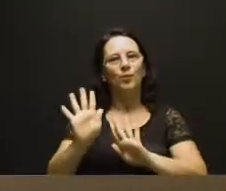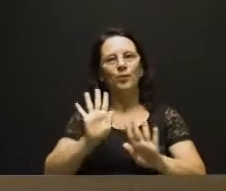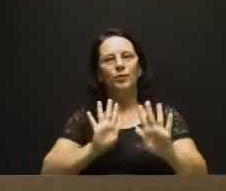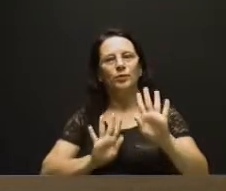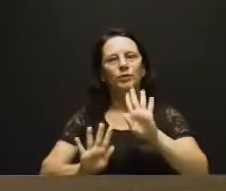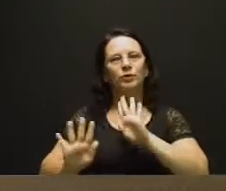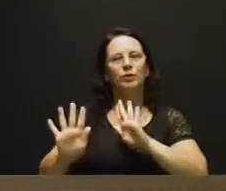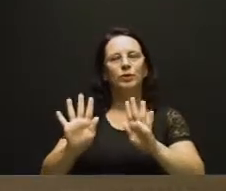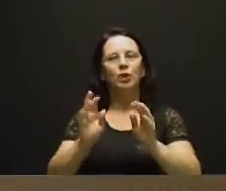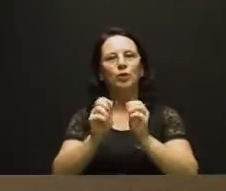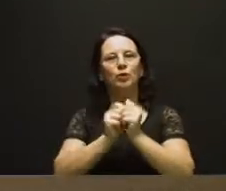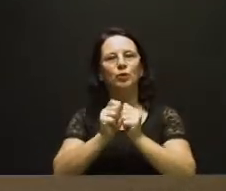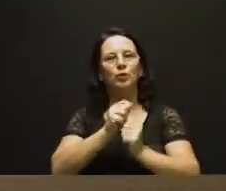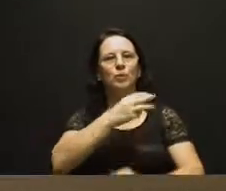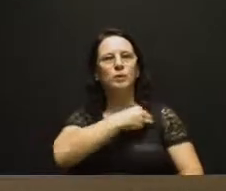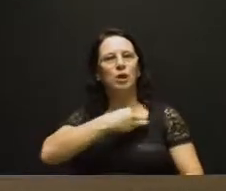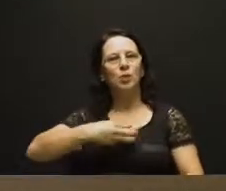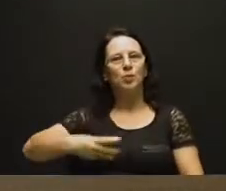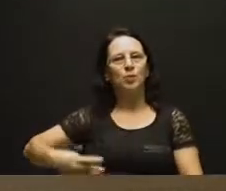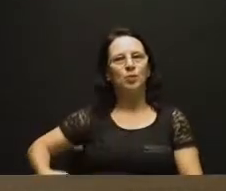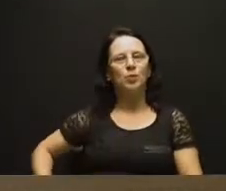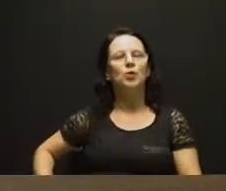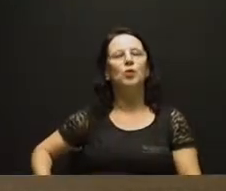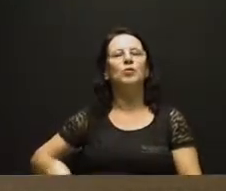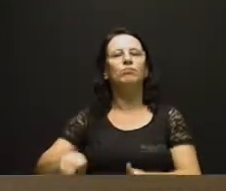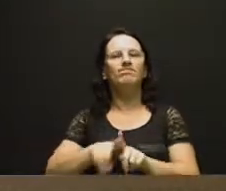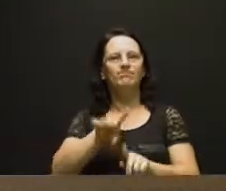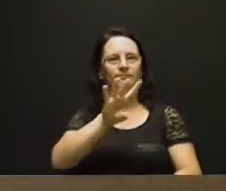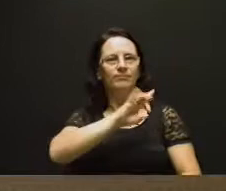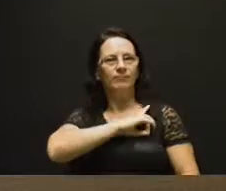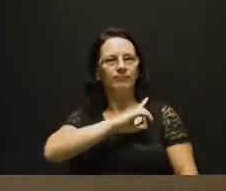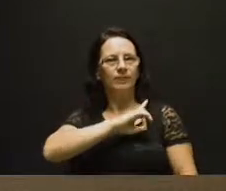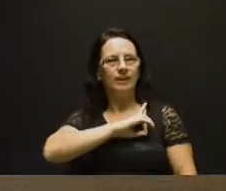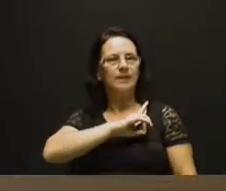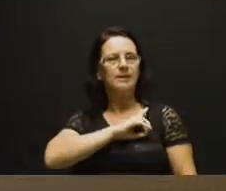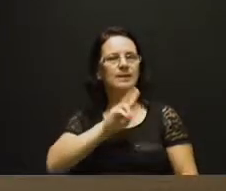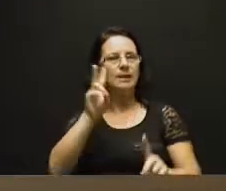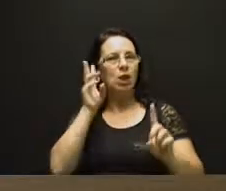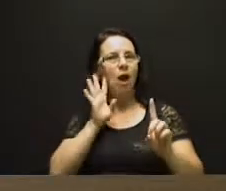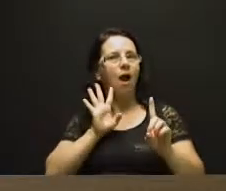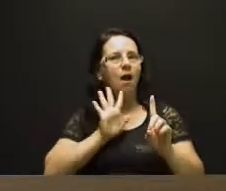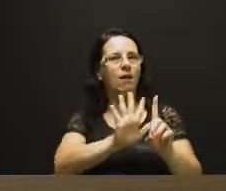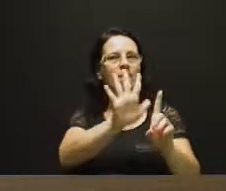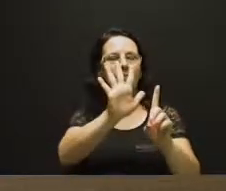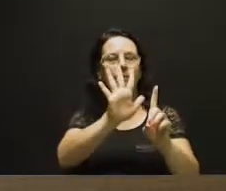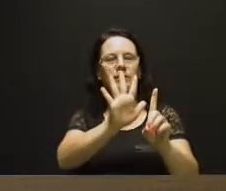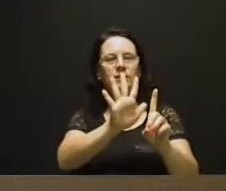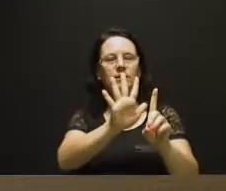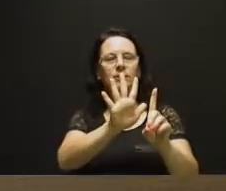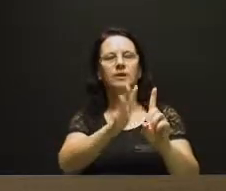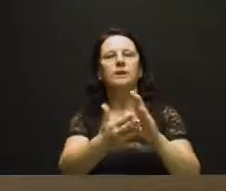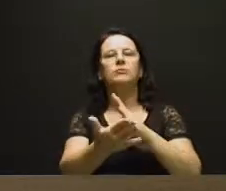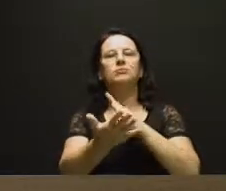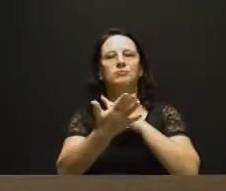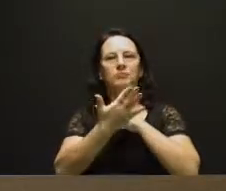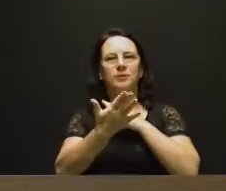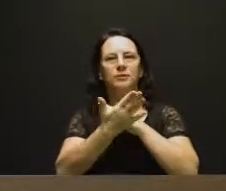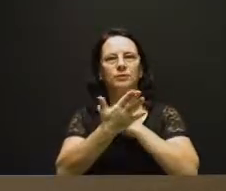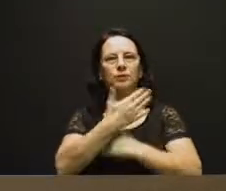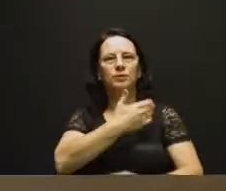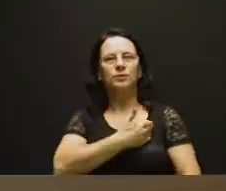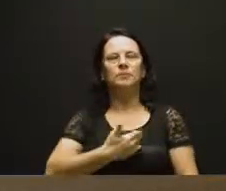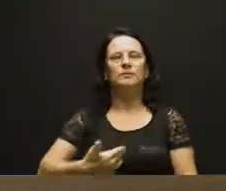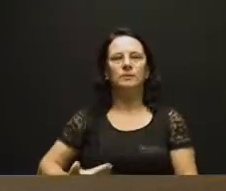pelo ministério público pela delegacia pelas delegacias pela defensoria pública